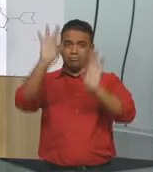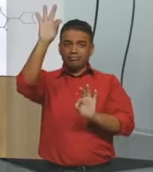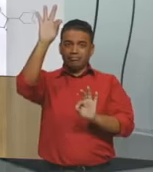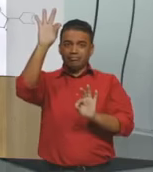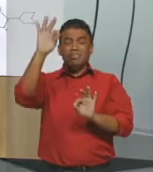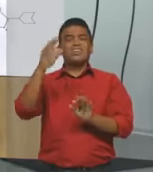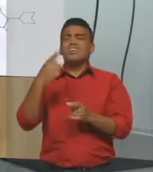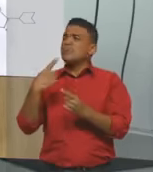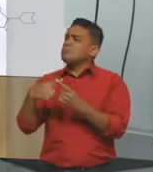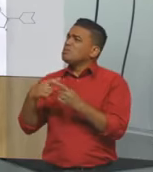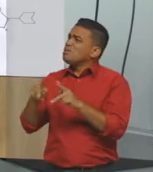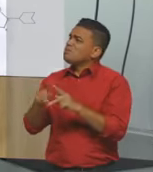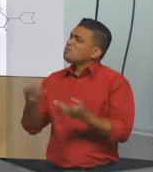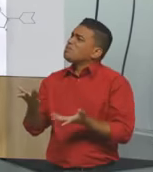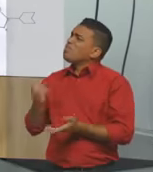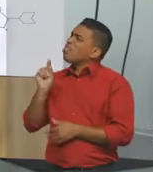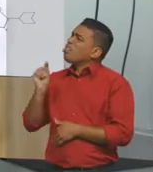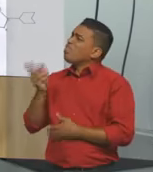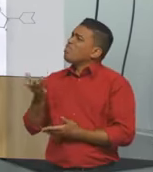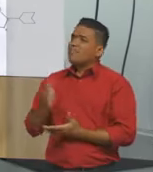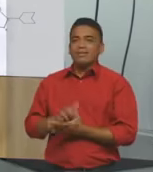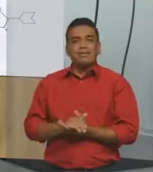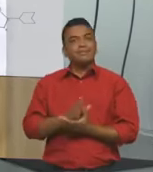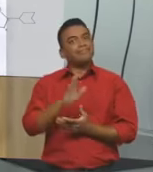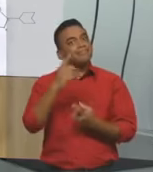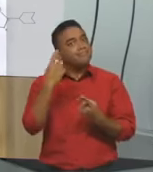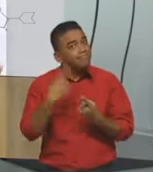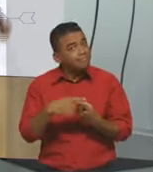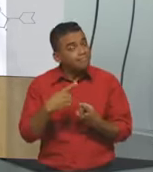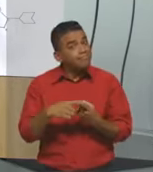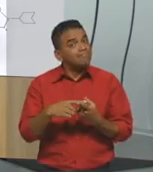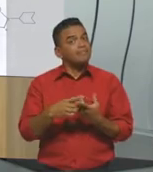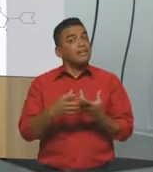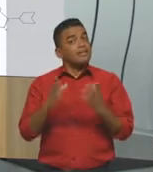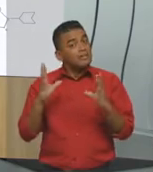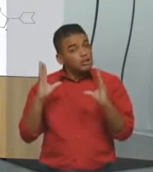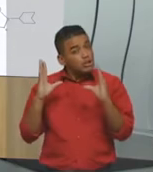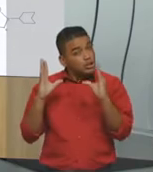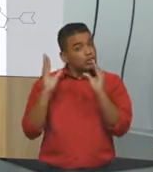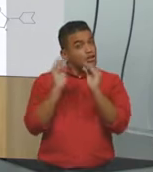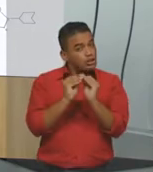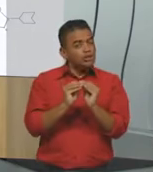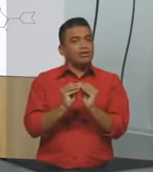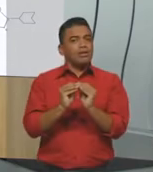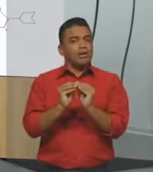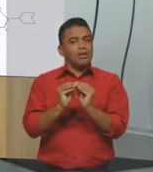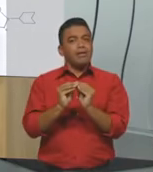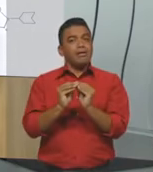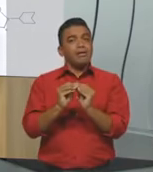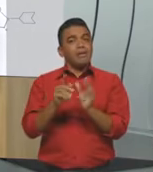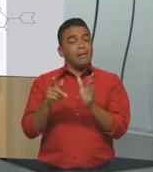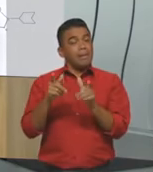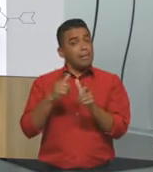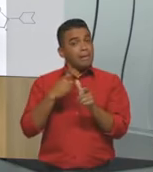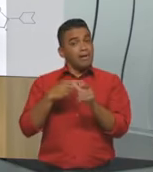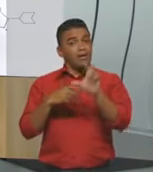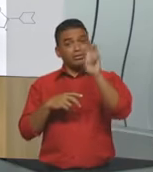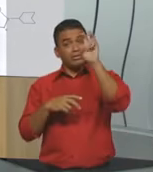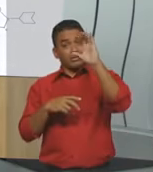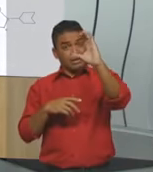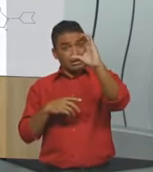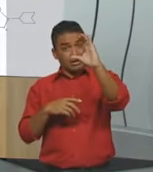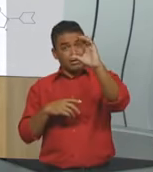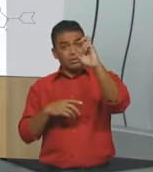Vinícius? Porque a síntese, ela ocorre primeiramente em um carbono 5 linhas, igual a gente vai ver